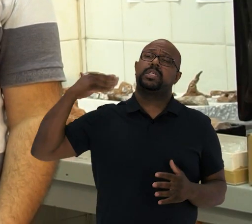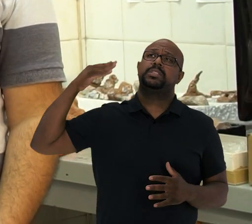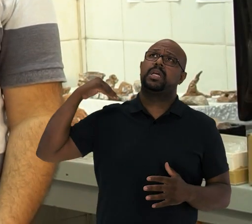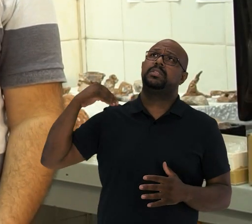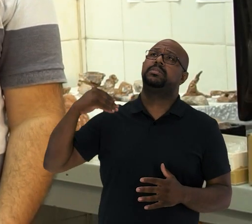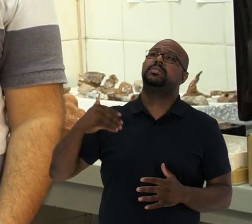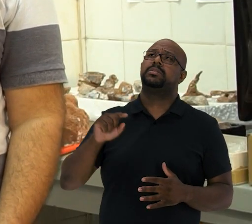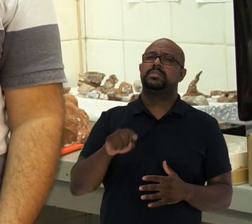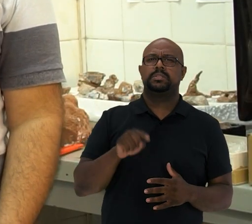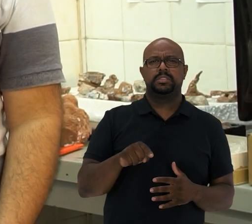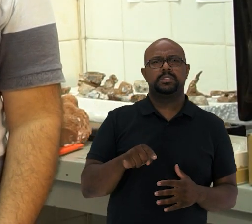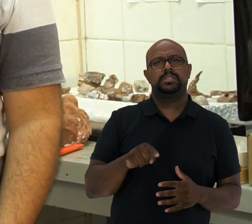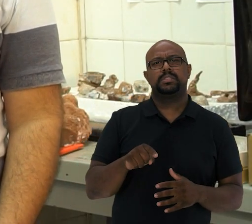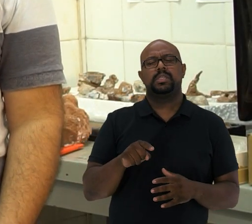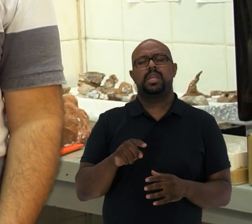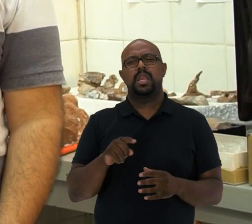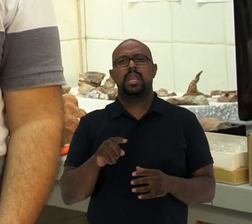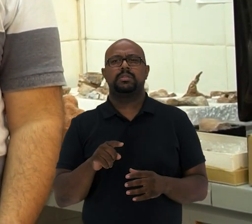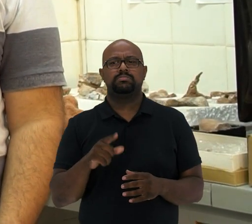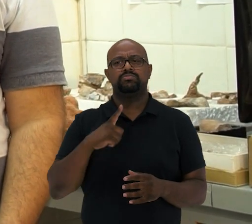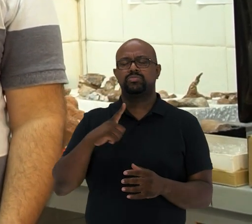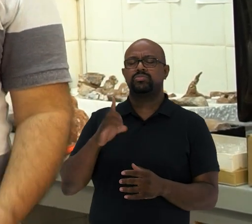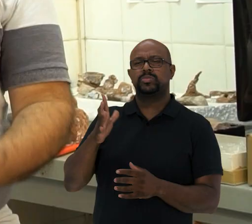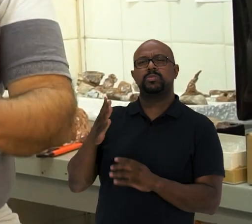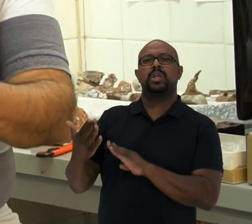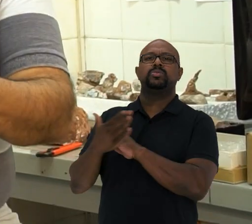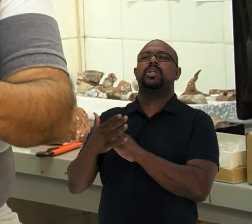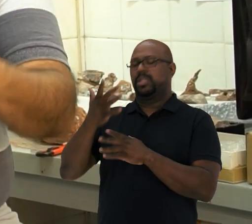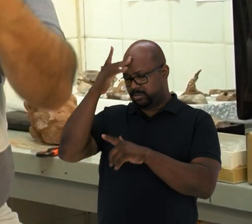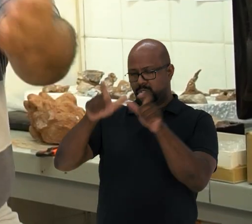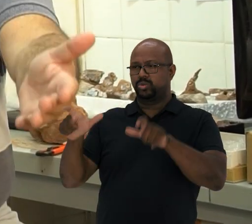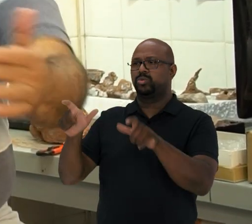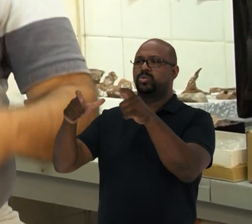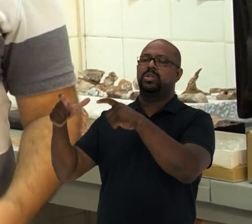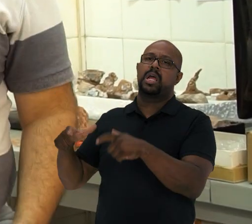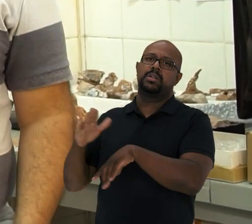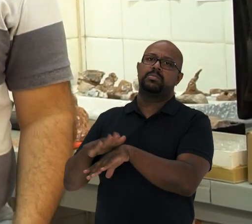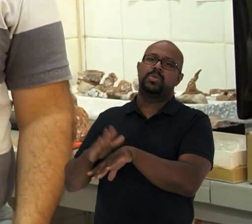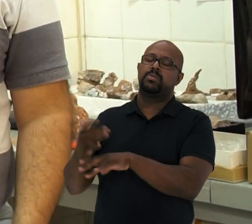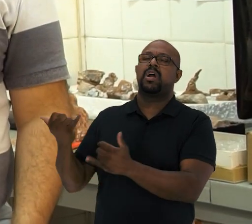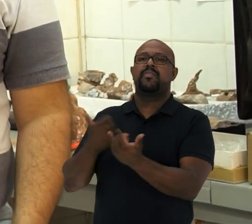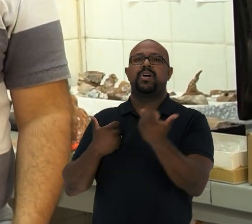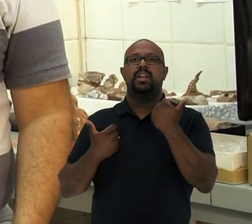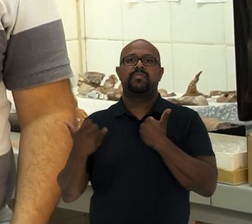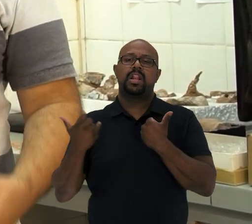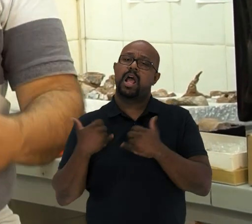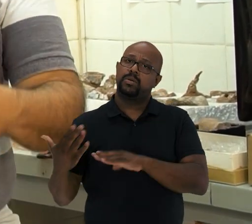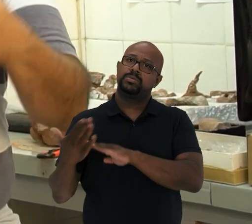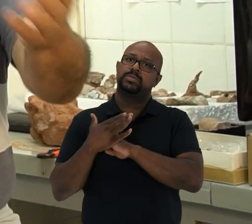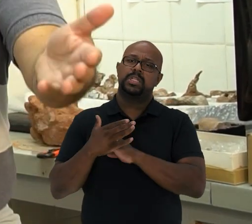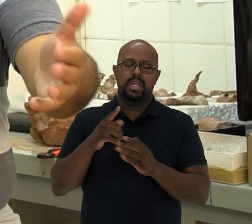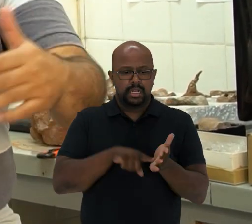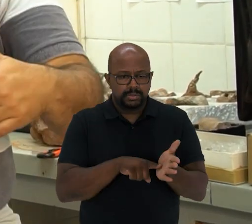No passado, né, a gente contava muitas vezes, né, com as pessoas do local, né, para auxiliarem